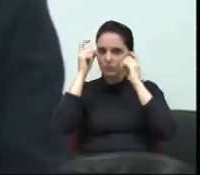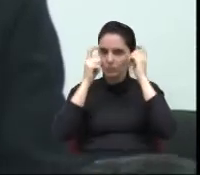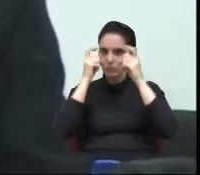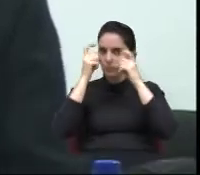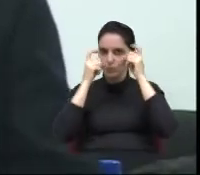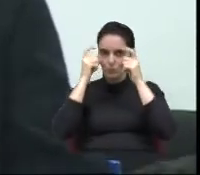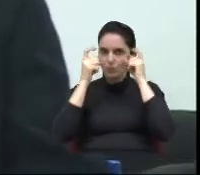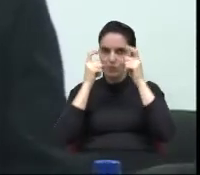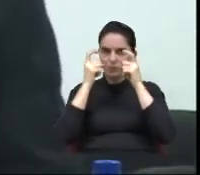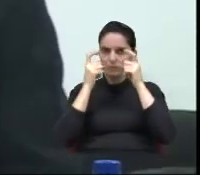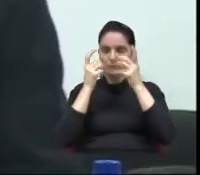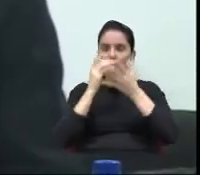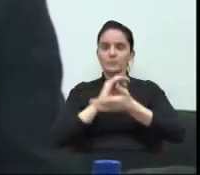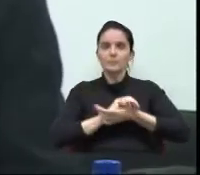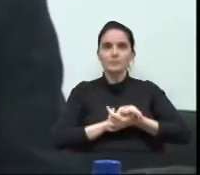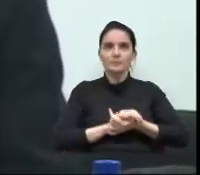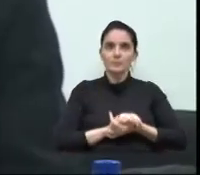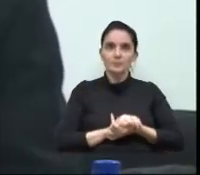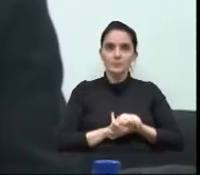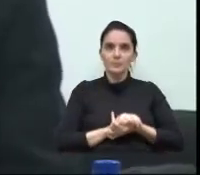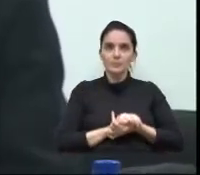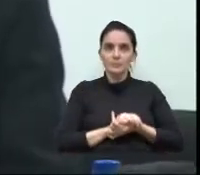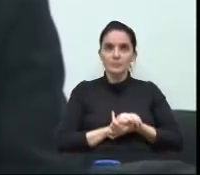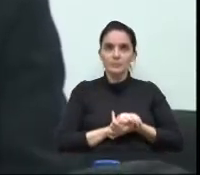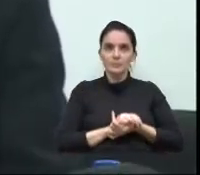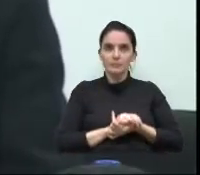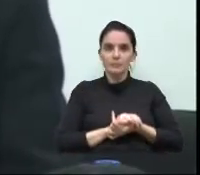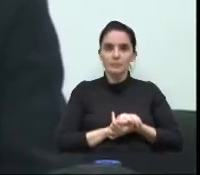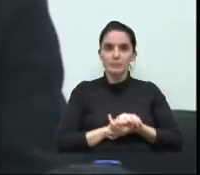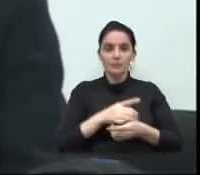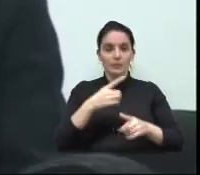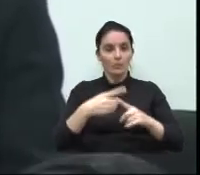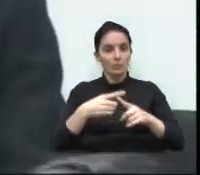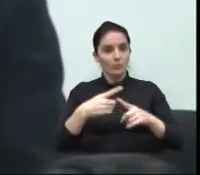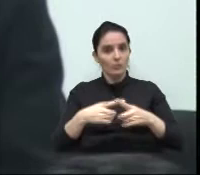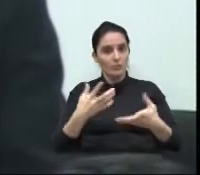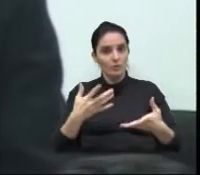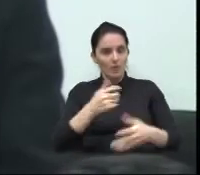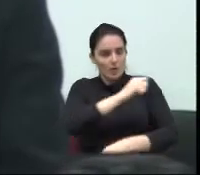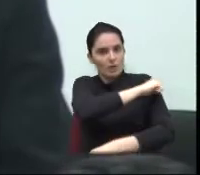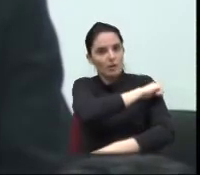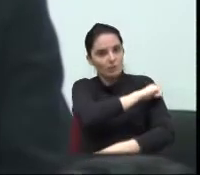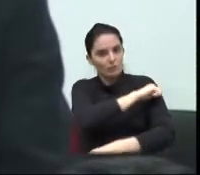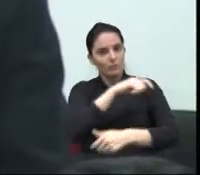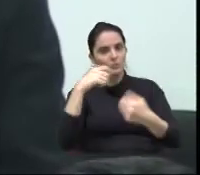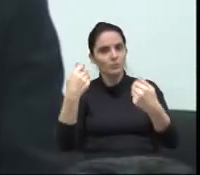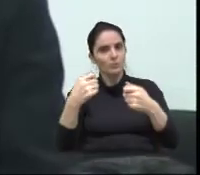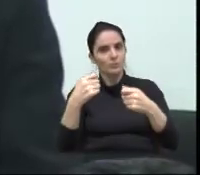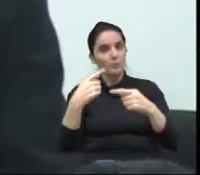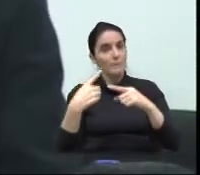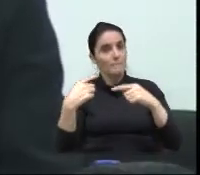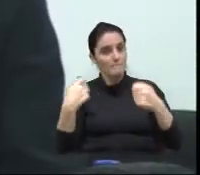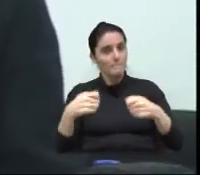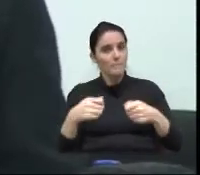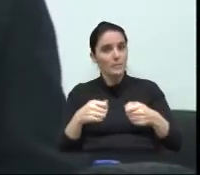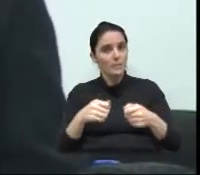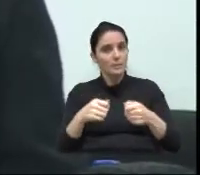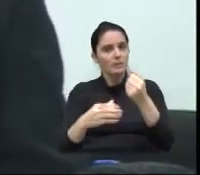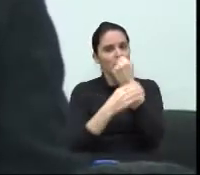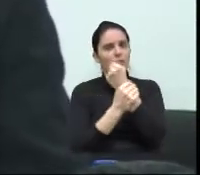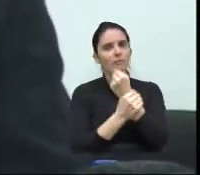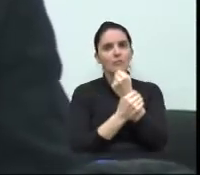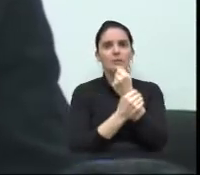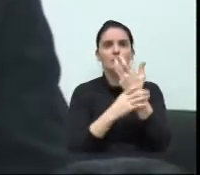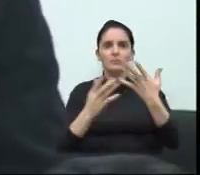que deve ser mantido a segurança dos alunos das escolas municipais, por isso eu